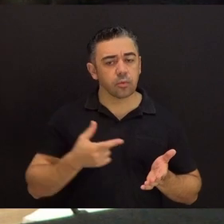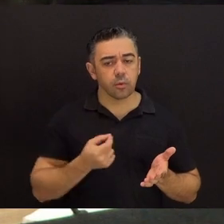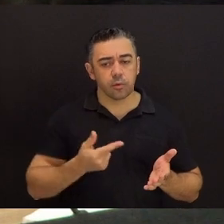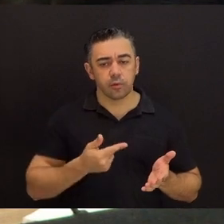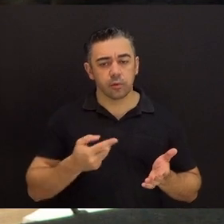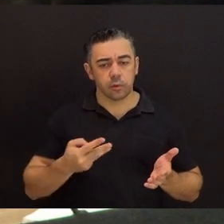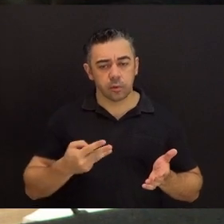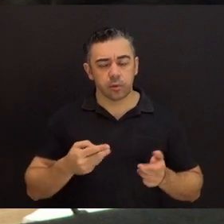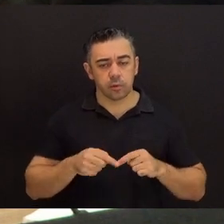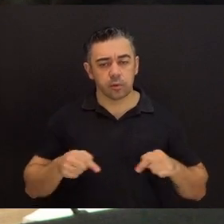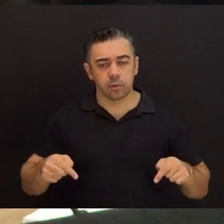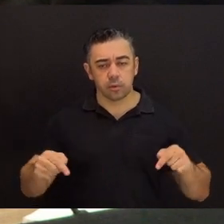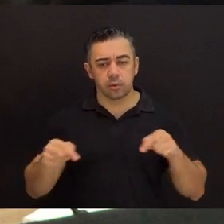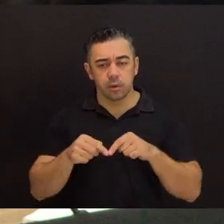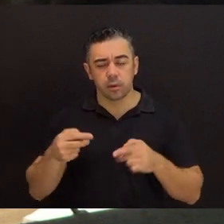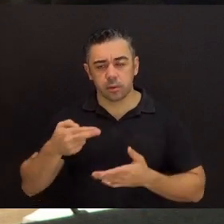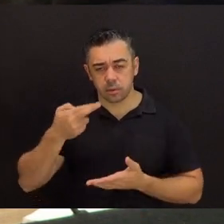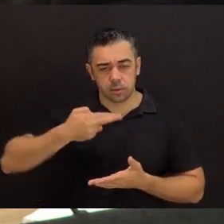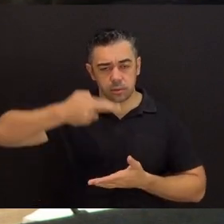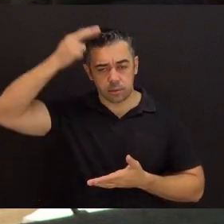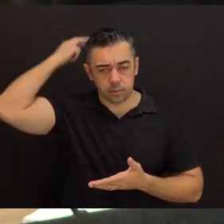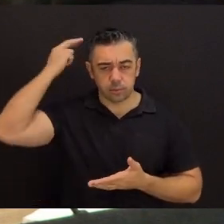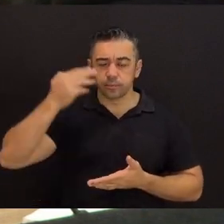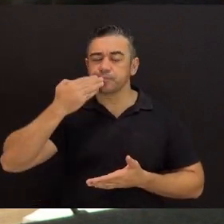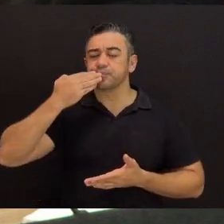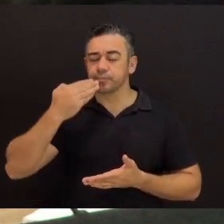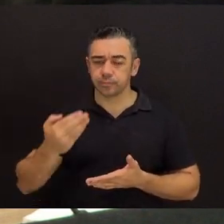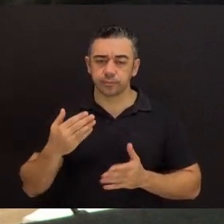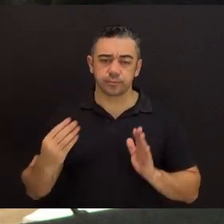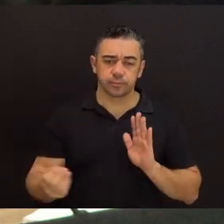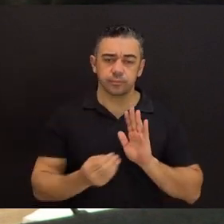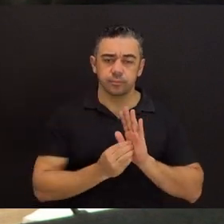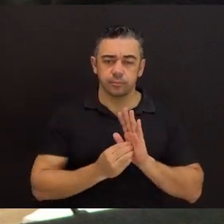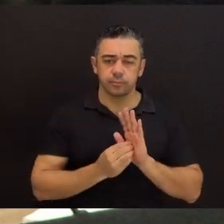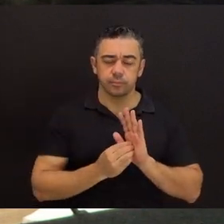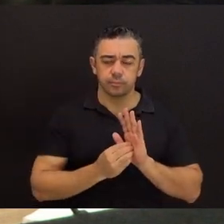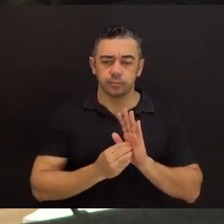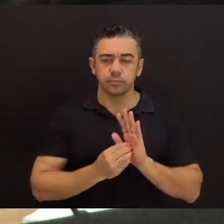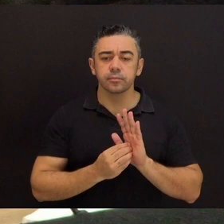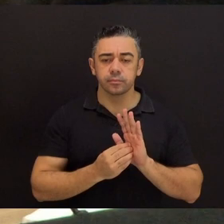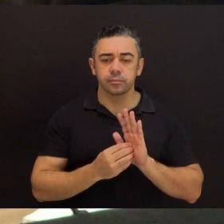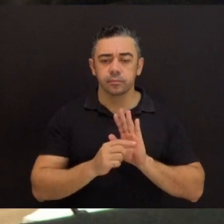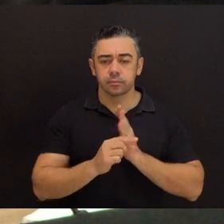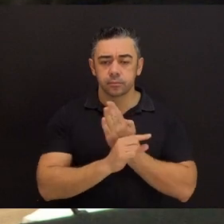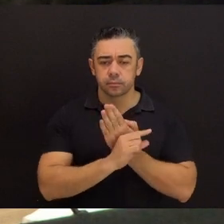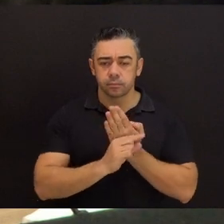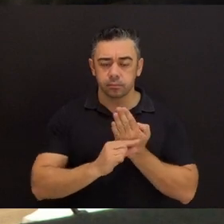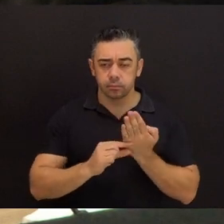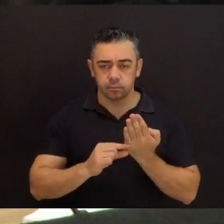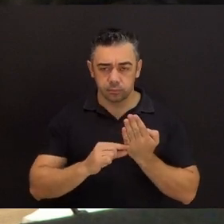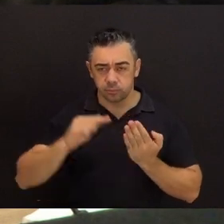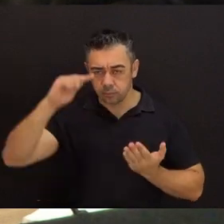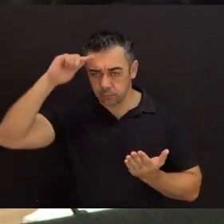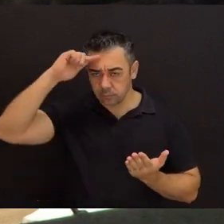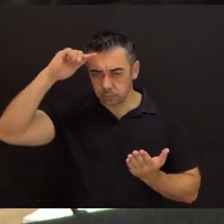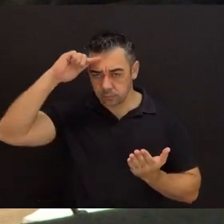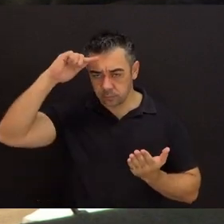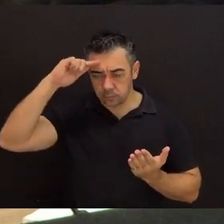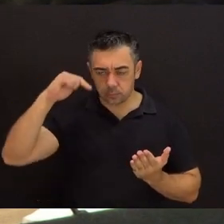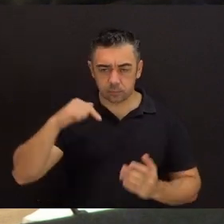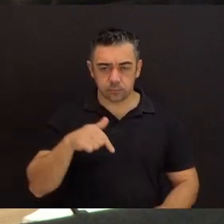do gabinete do vereador Renan Machado solicitando a inclusão do vereador Gilberto Melo Como qual autor do projeto de lei